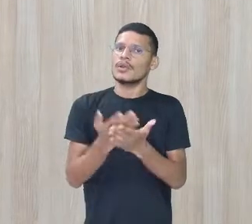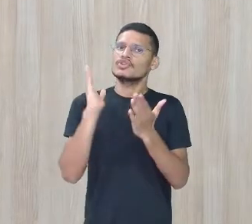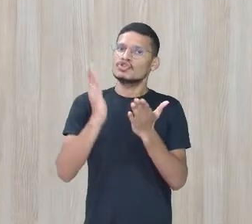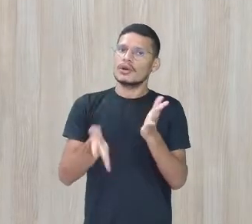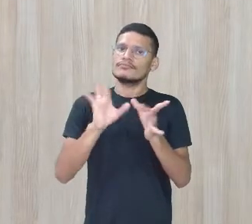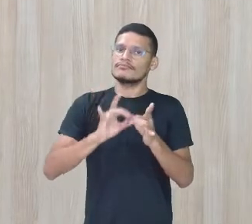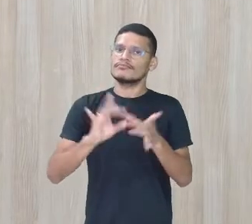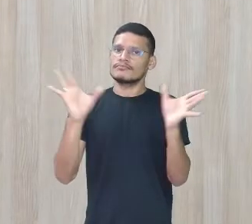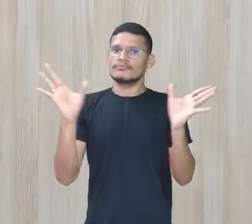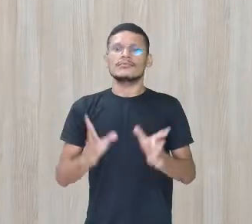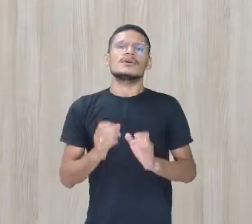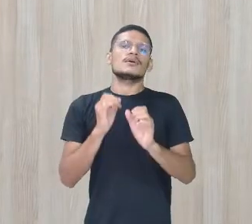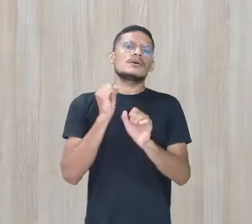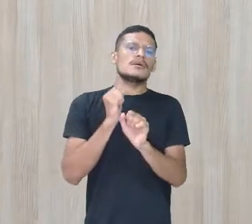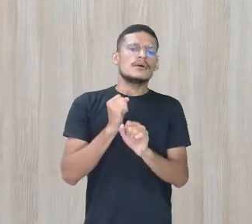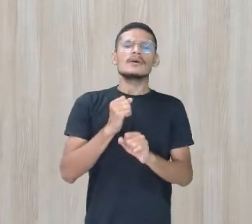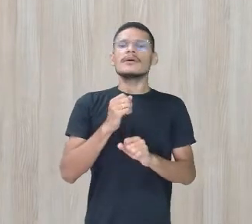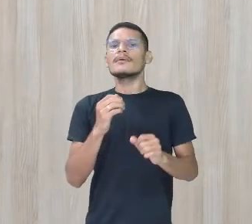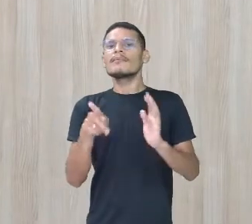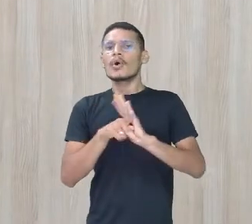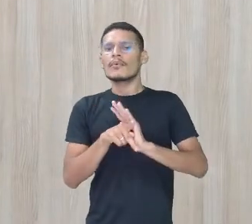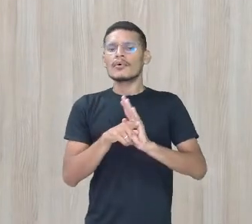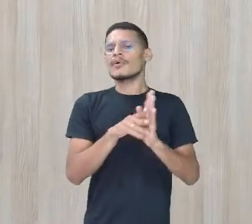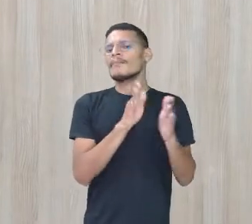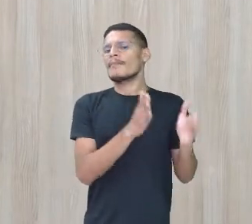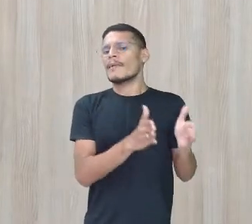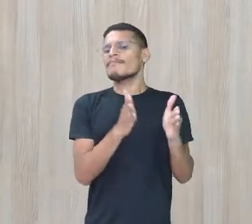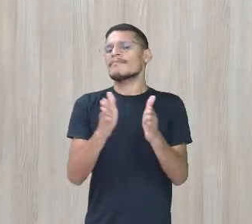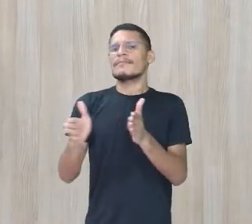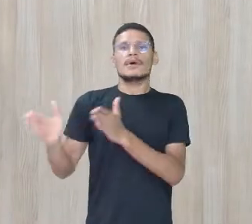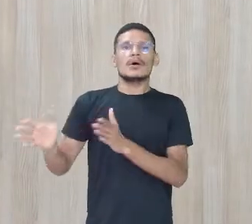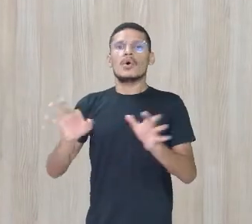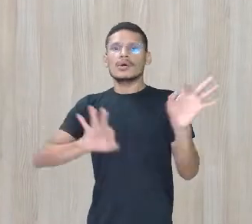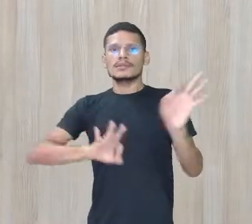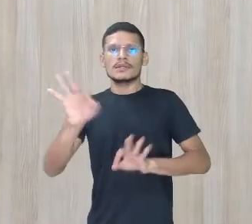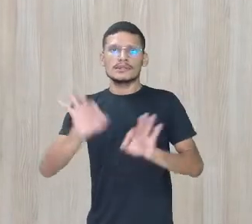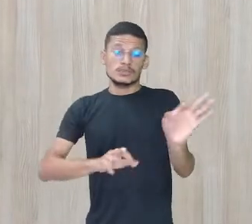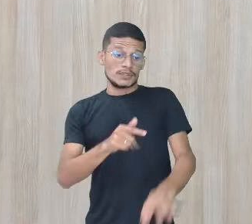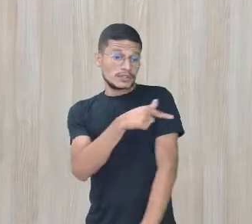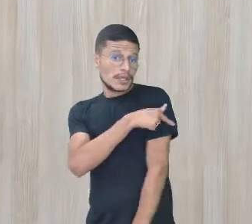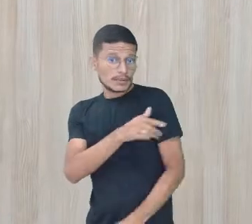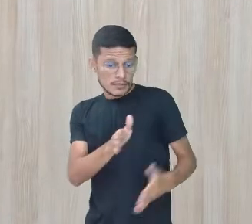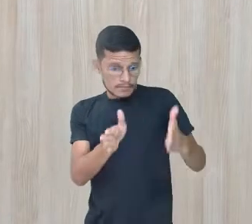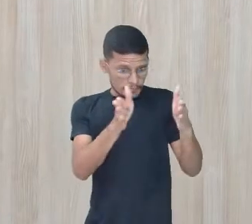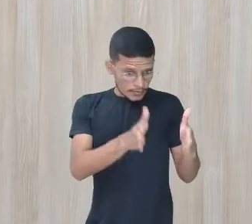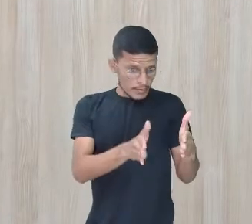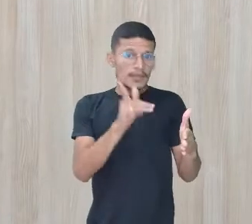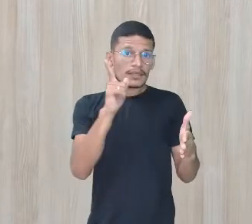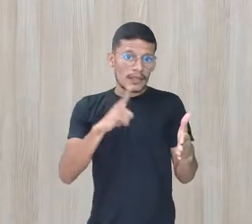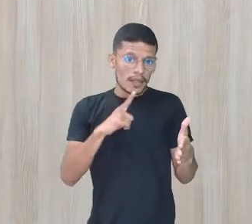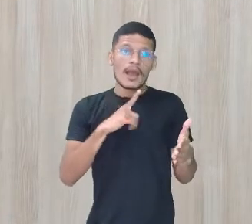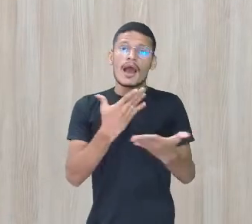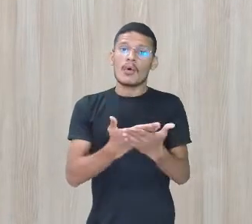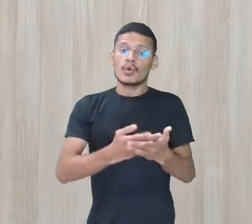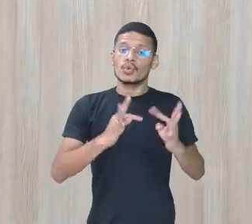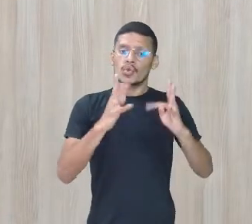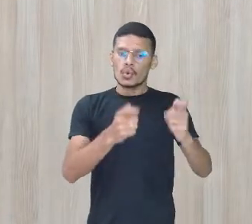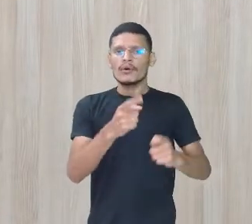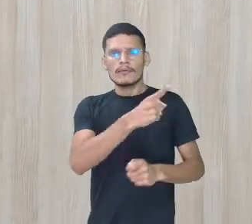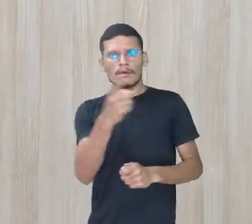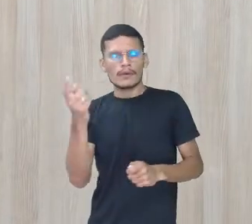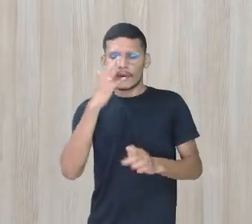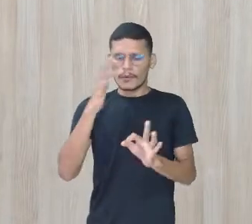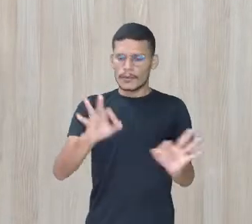ano, vão lá na pasta do sétimo ano, estão todas as aulas, vocês podem assistir novamente, vocês podem tirar